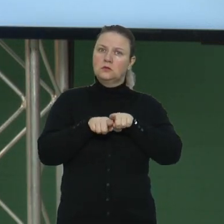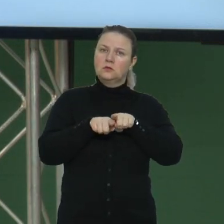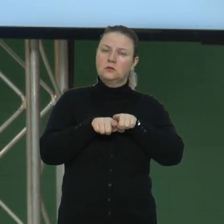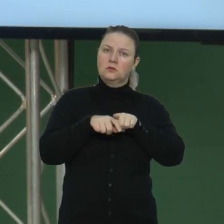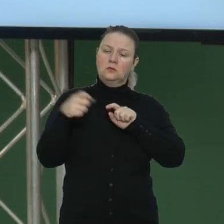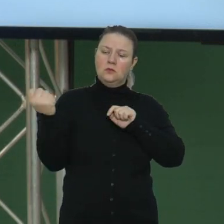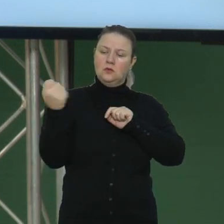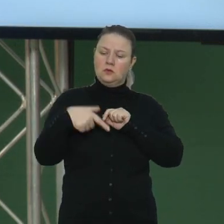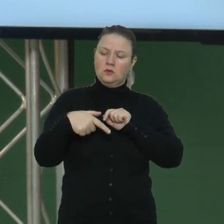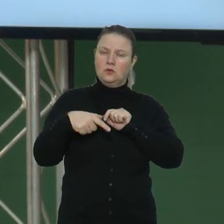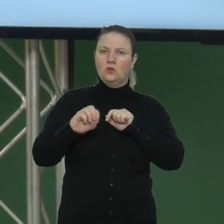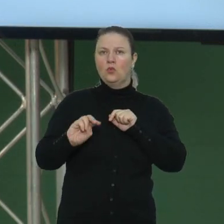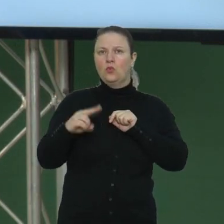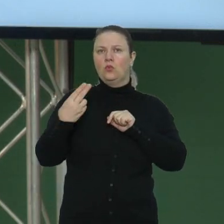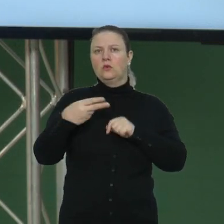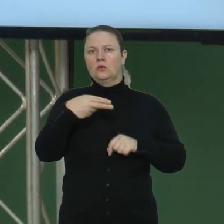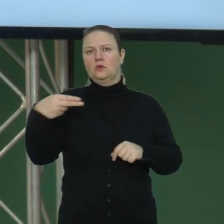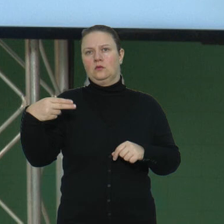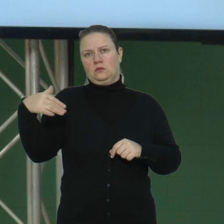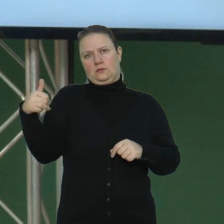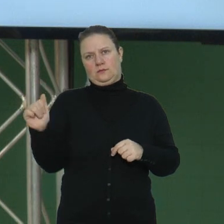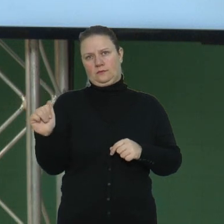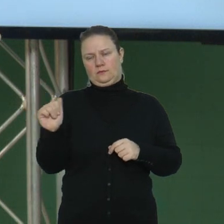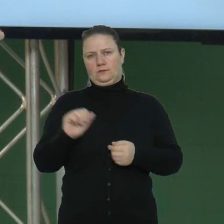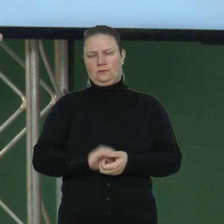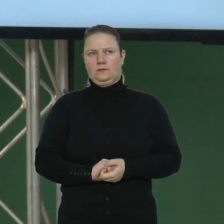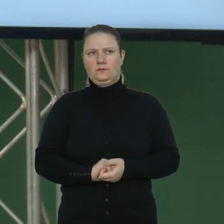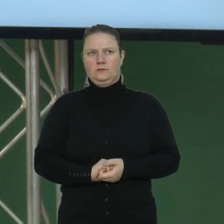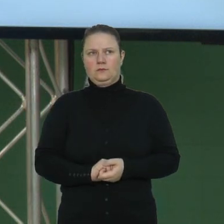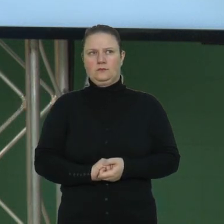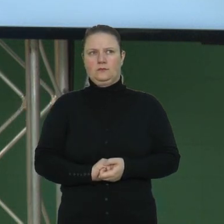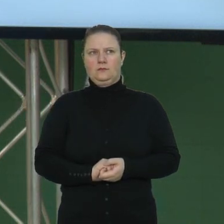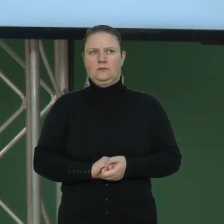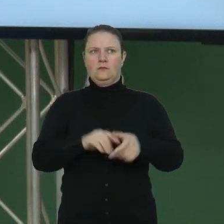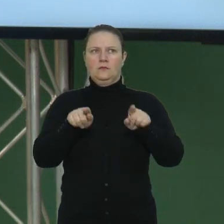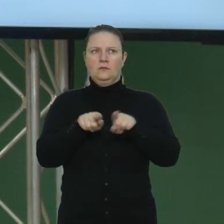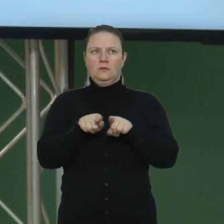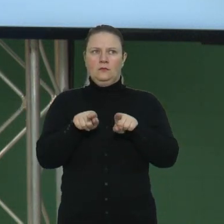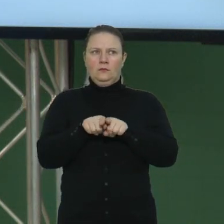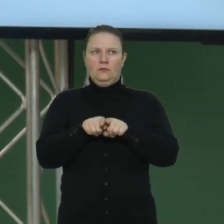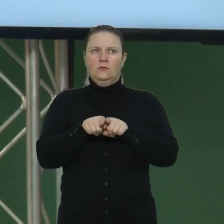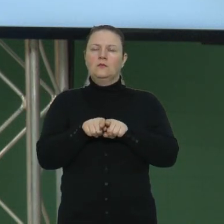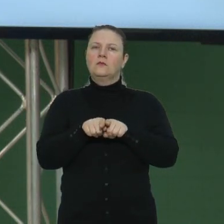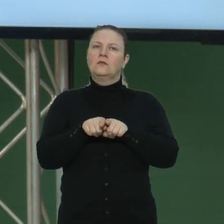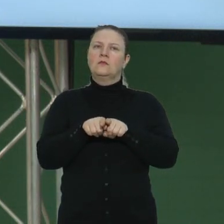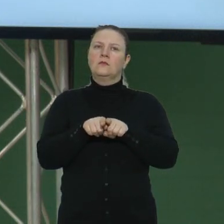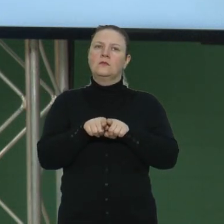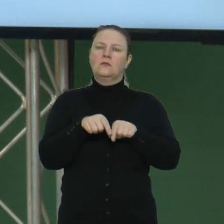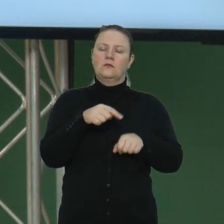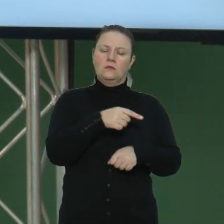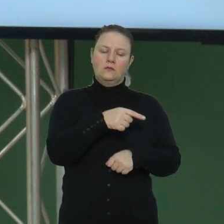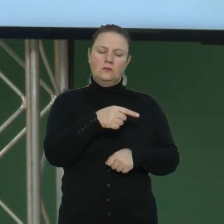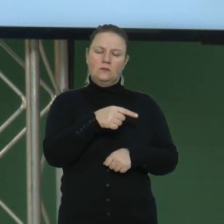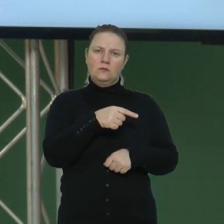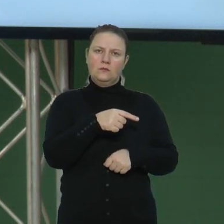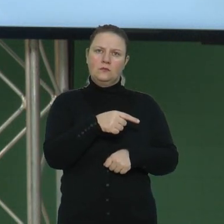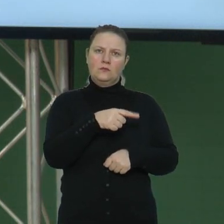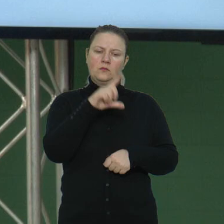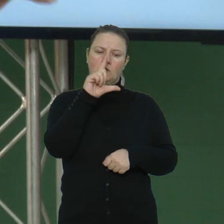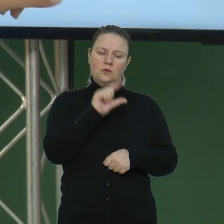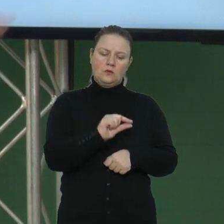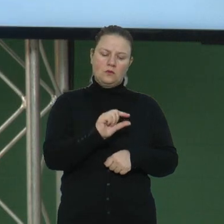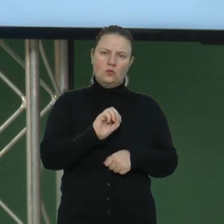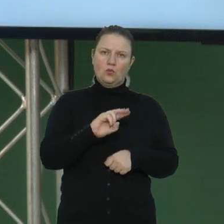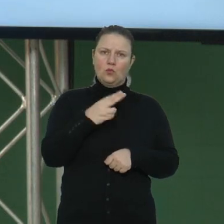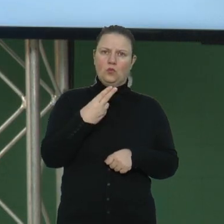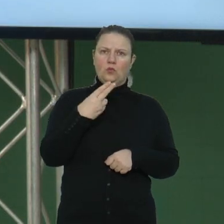aqui, ó, ou, vou fazer essa união, né? A união dos menores do negativo, menor ou igual, e do que? Do maior